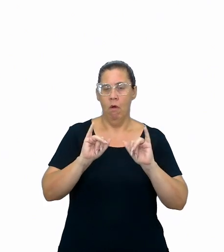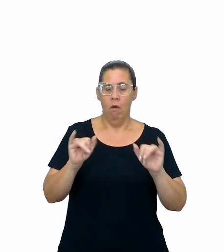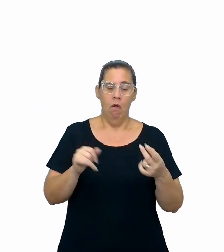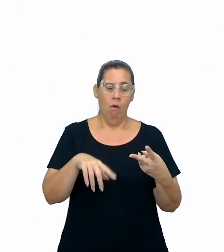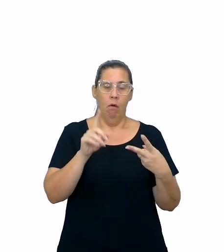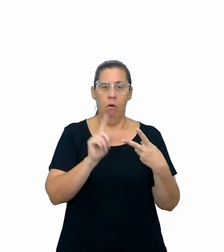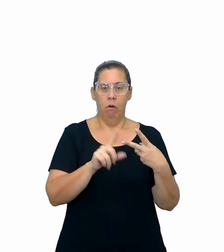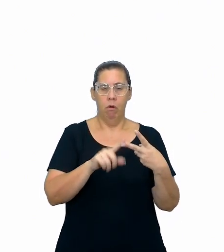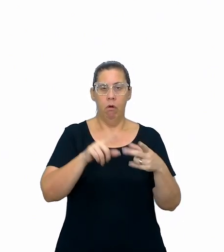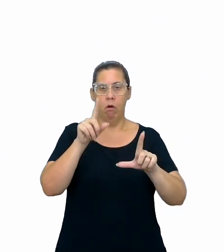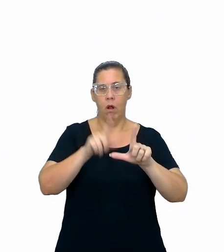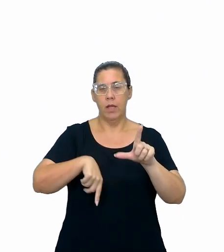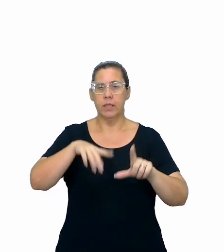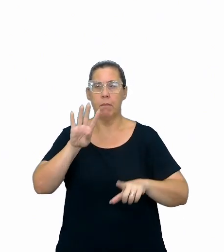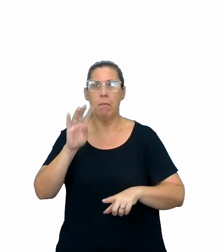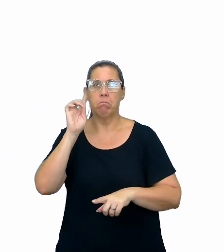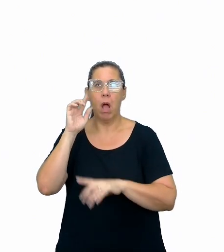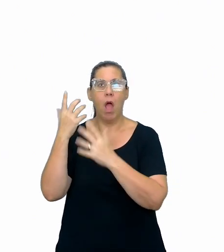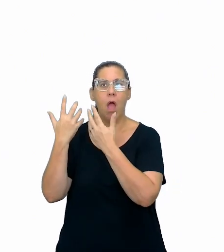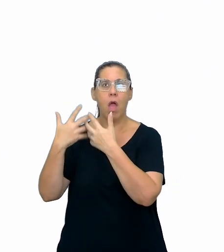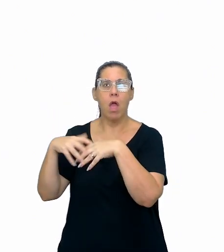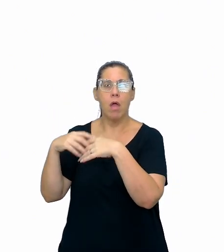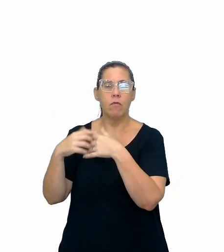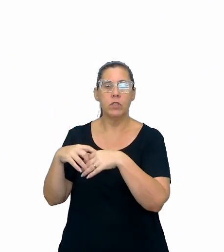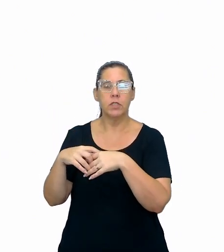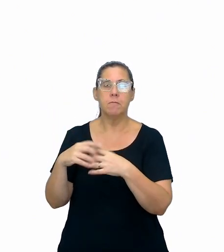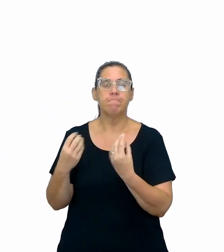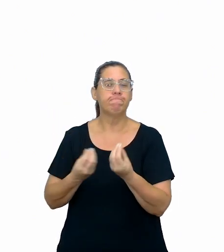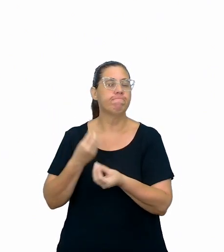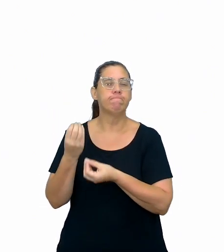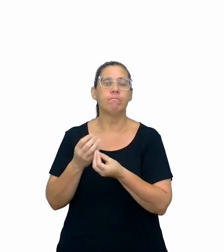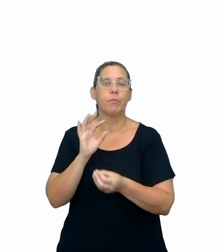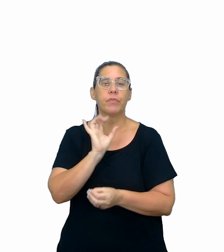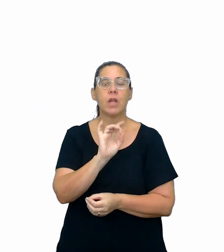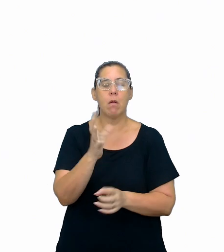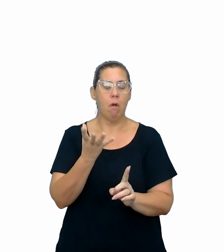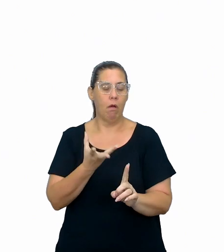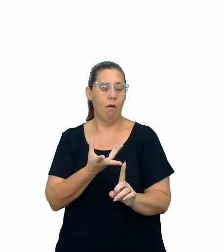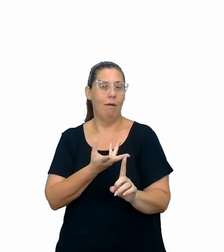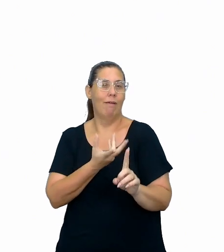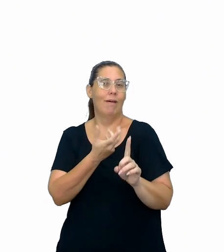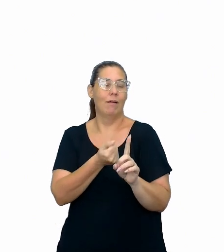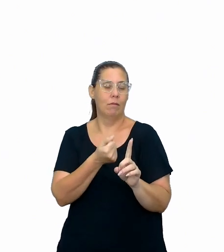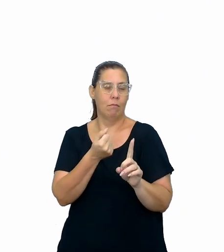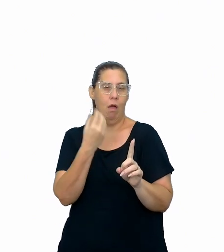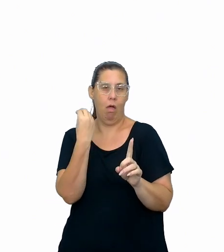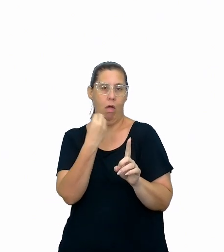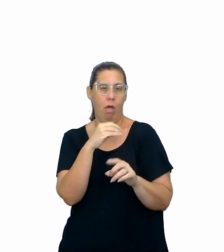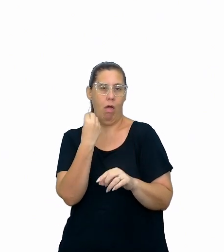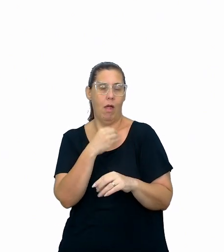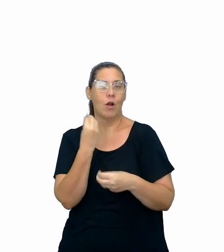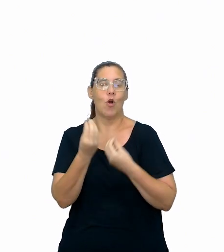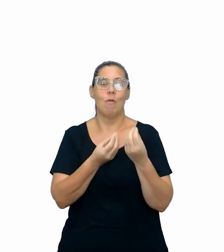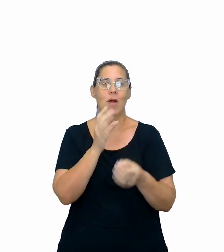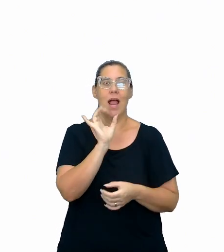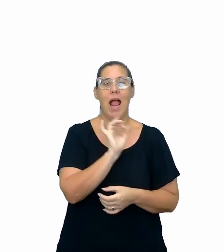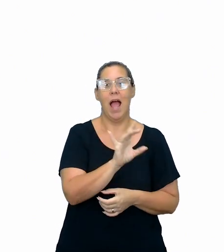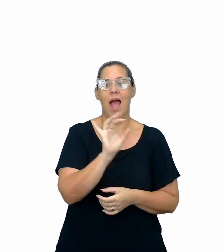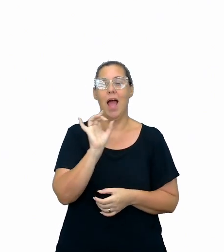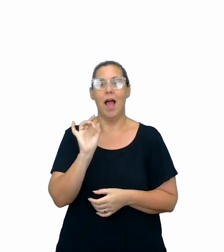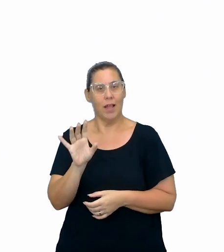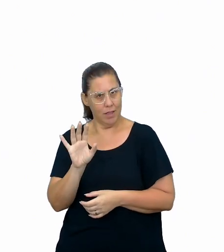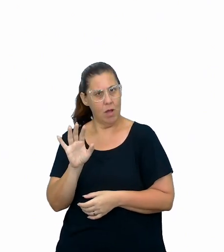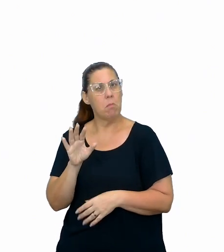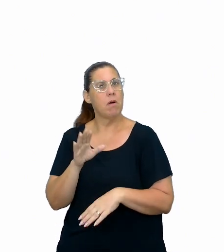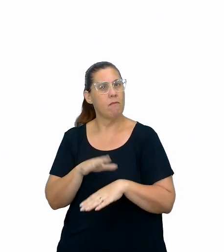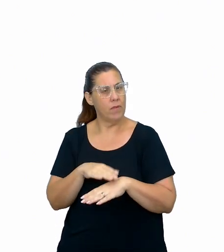item B, eles vão refletir sobre o poder de persuasão de cada campanha, né, como cada uma delas está realmente cumprindo o